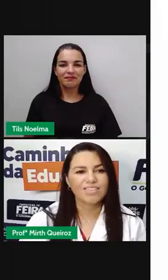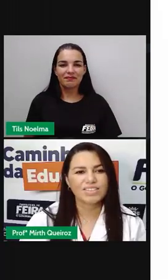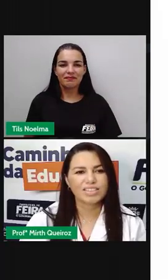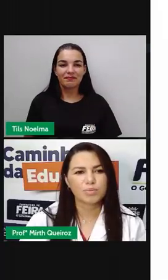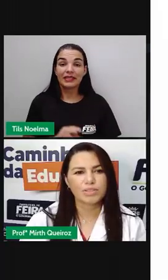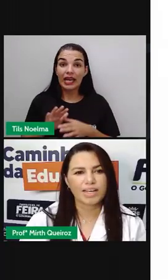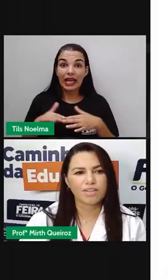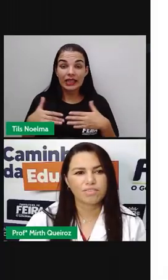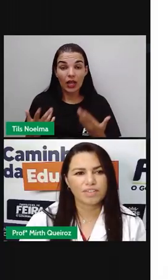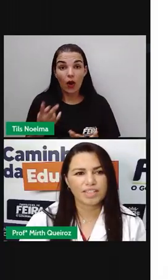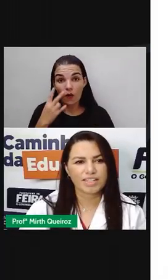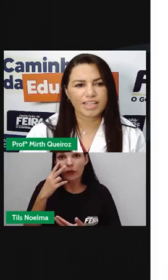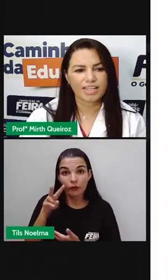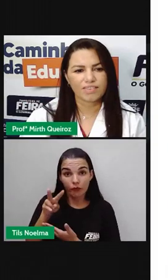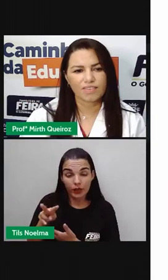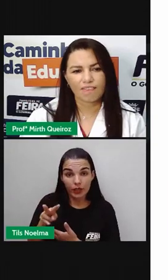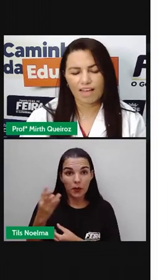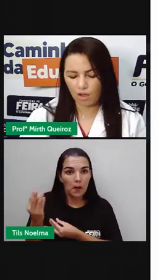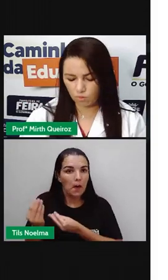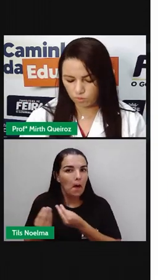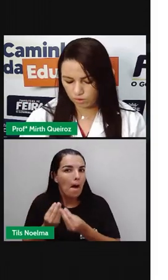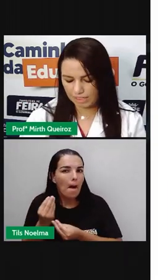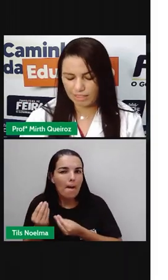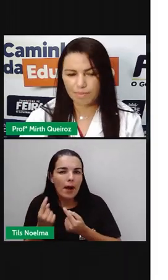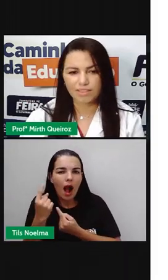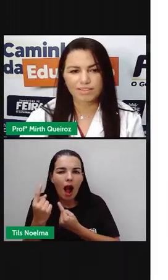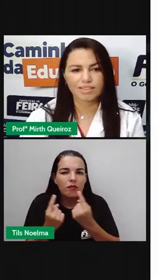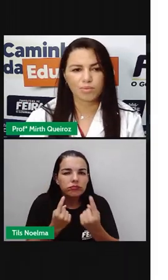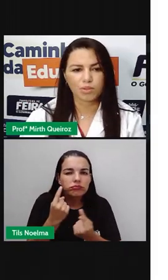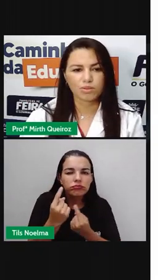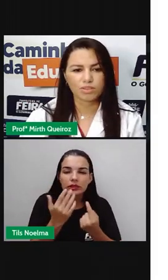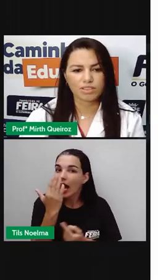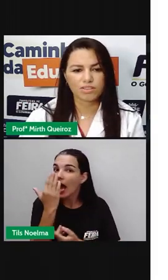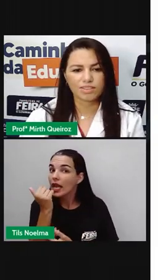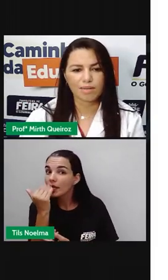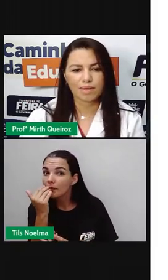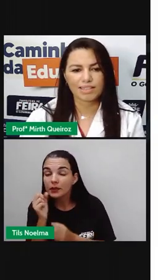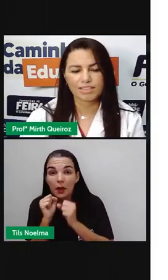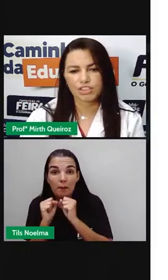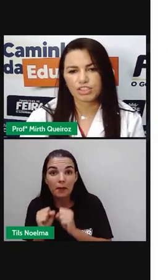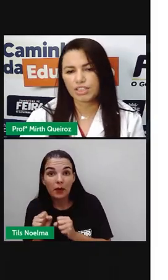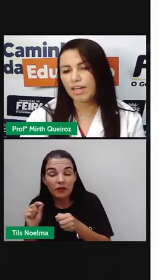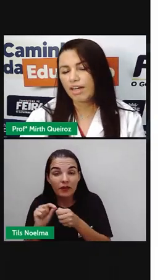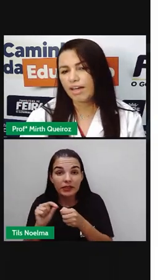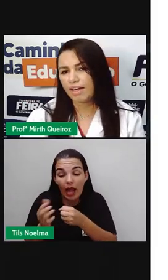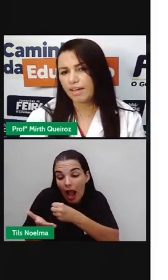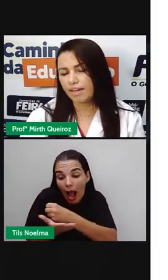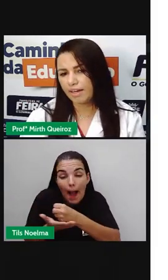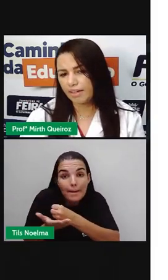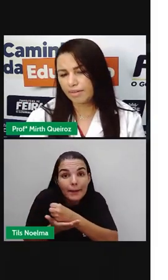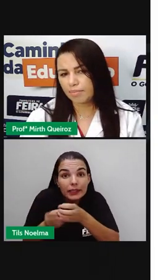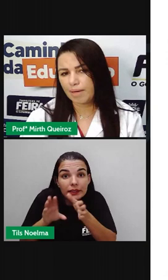Aí vocês puderam ver, né, alguns dos alimentos que estão produzidos à base de